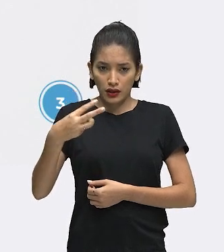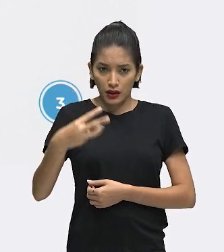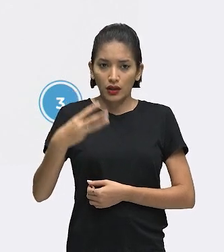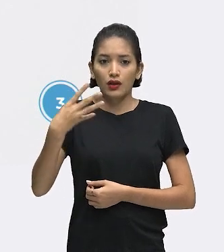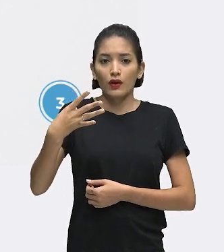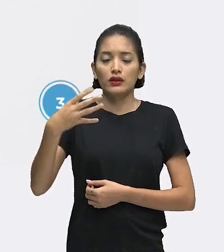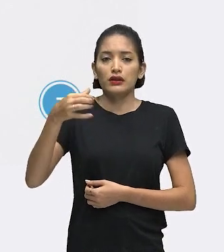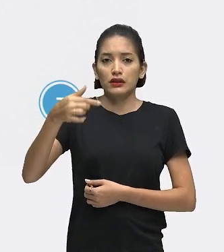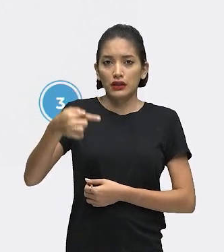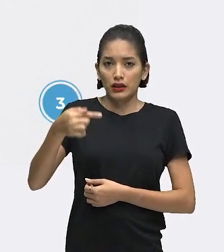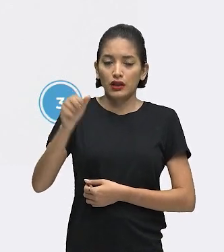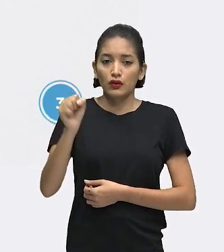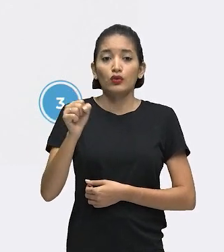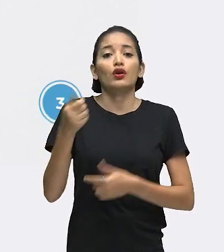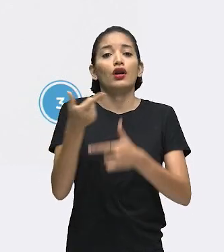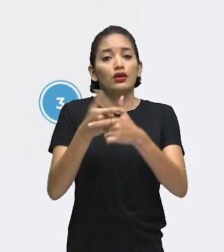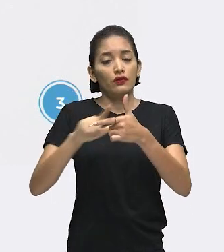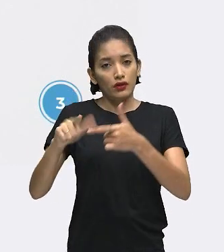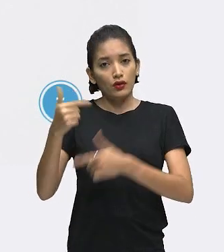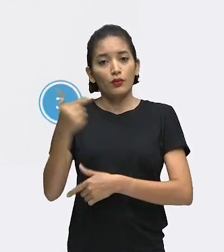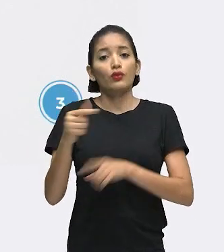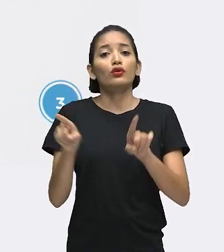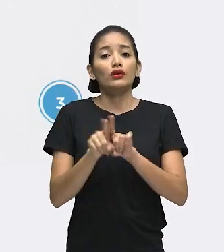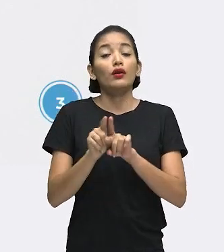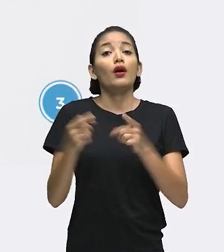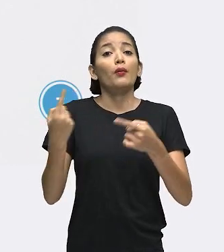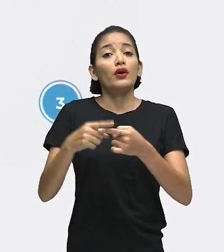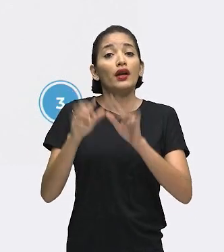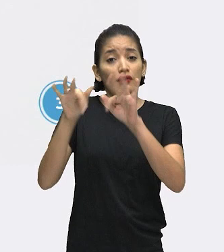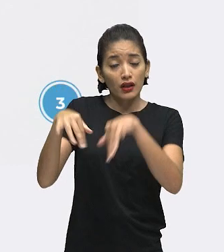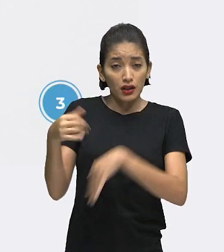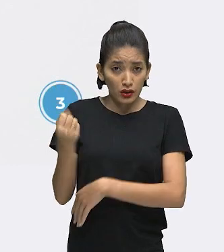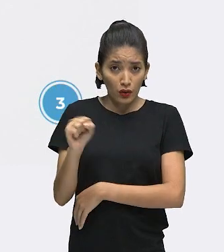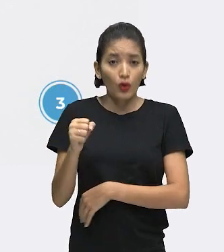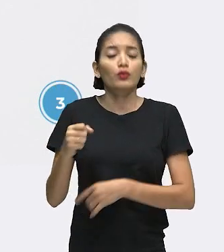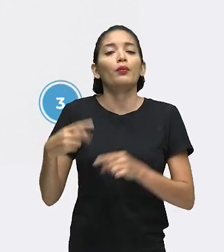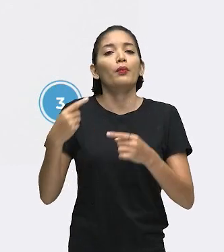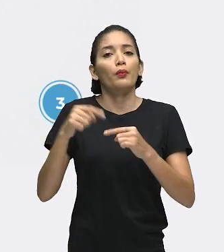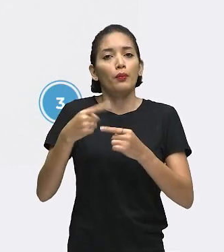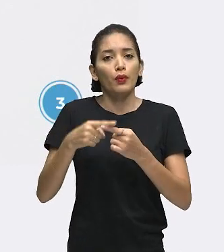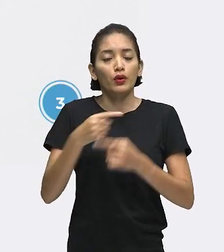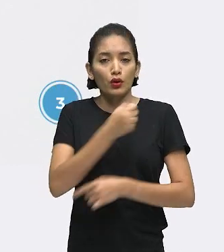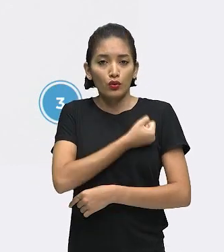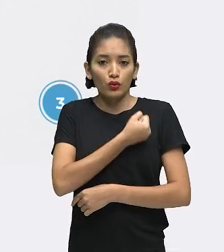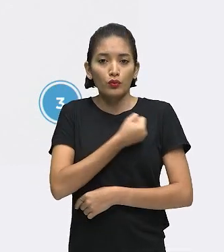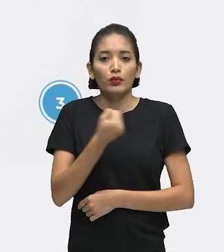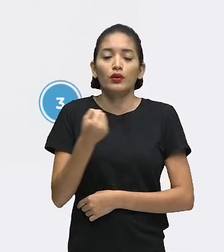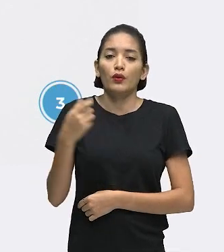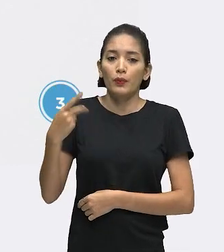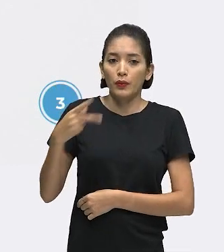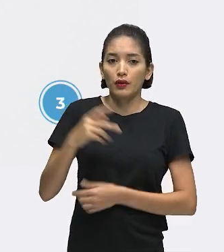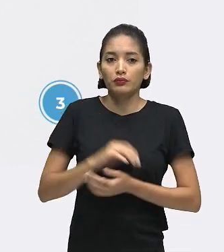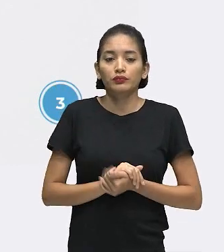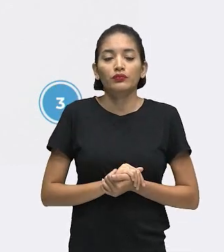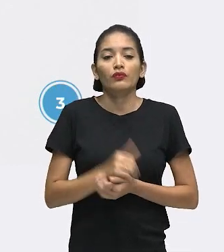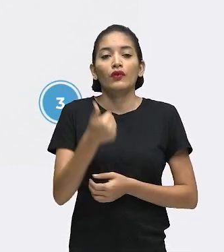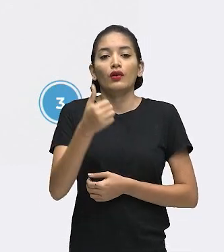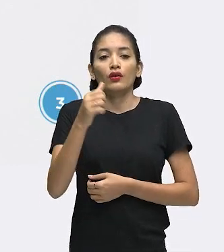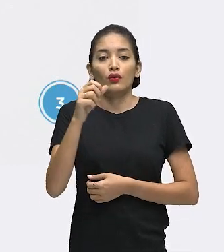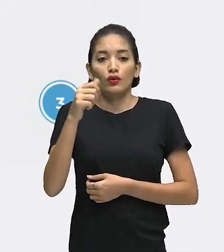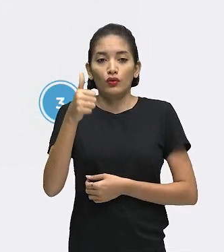5.293.478 é divisível por 2, pois termina em 8, que é um número par. E o número